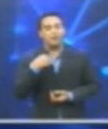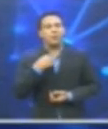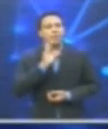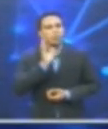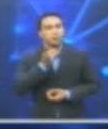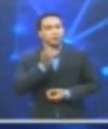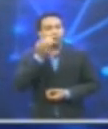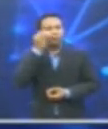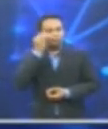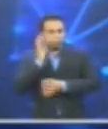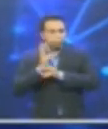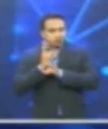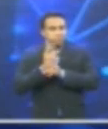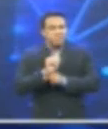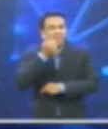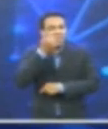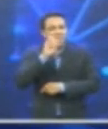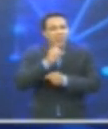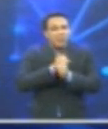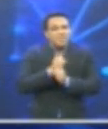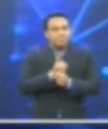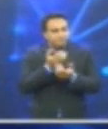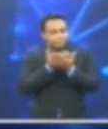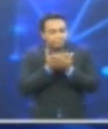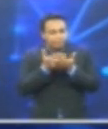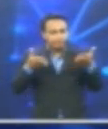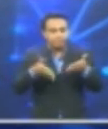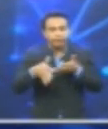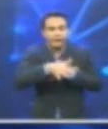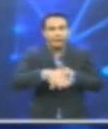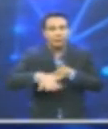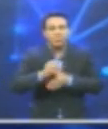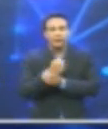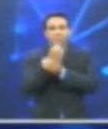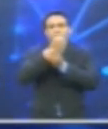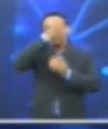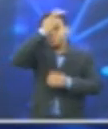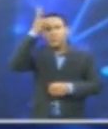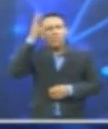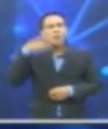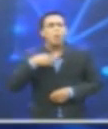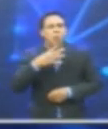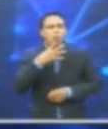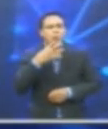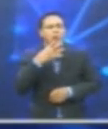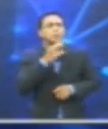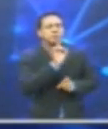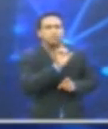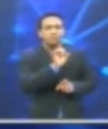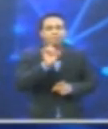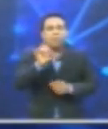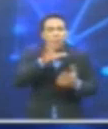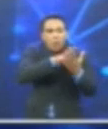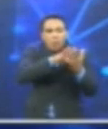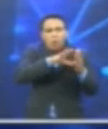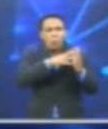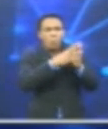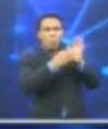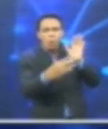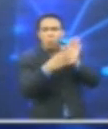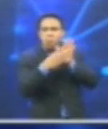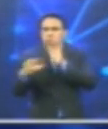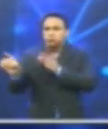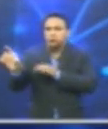pública há mais de 10 anos. Eu conheço cada modelo de todo o Brasil. Estudei